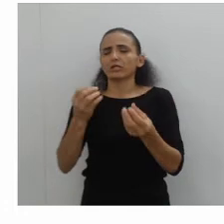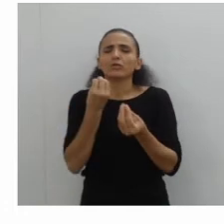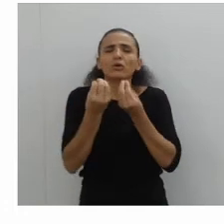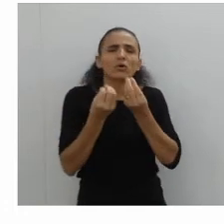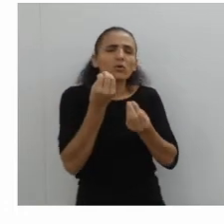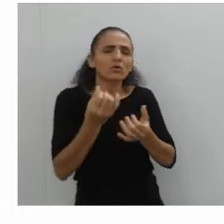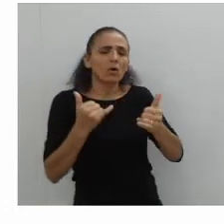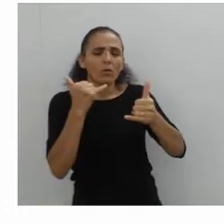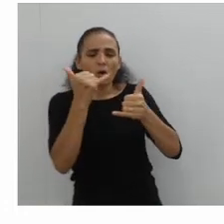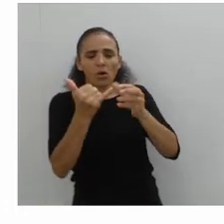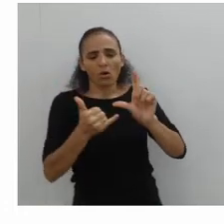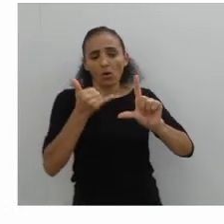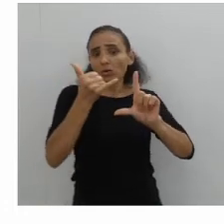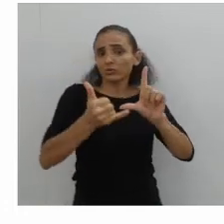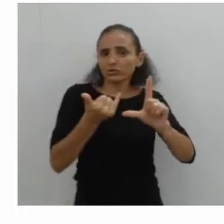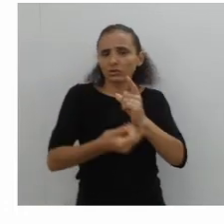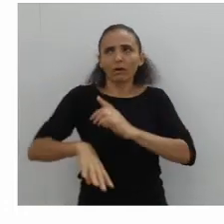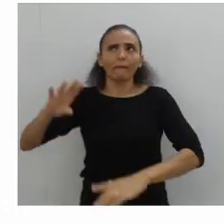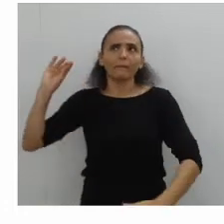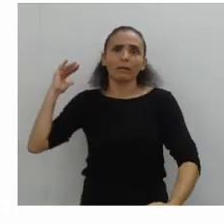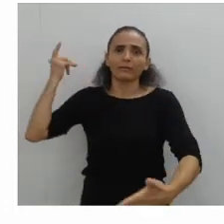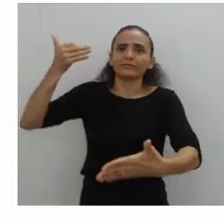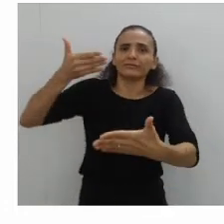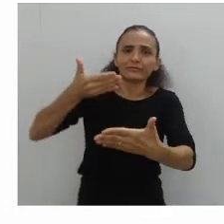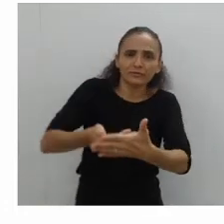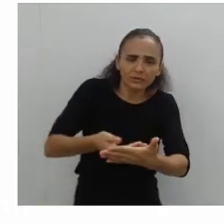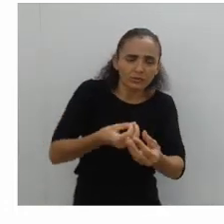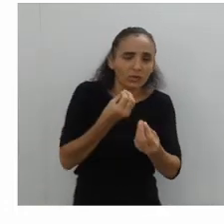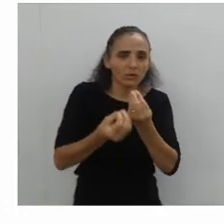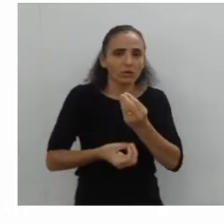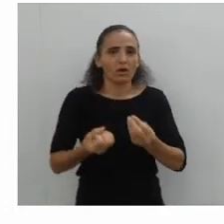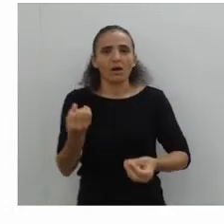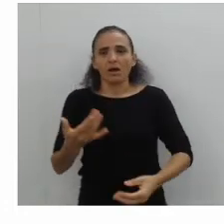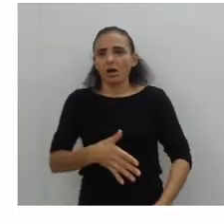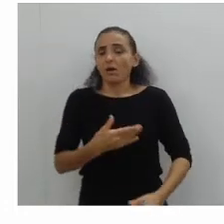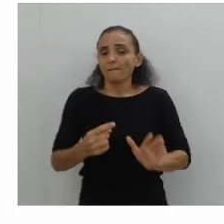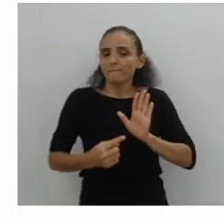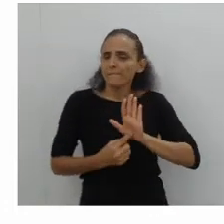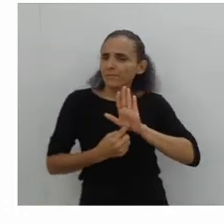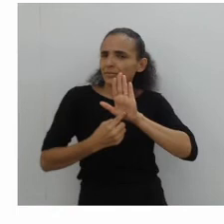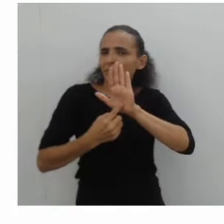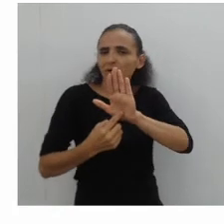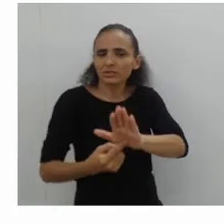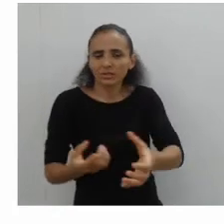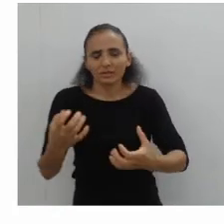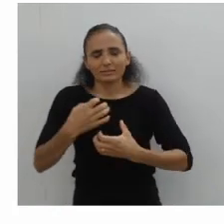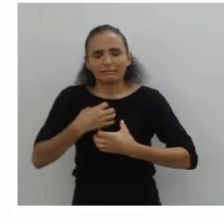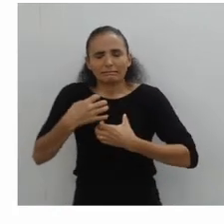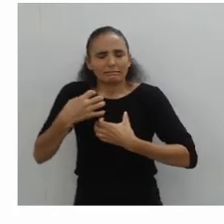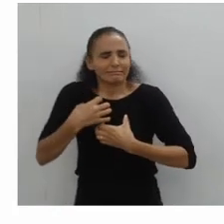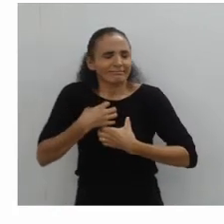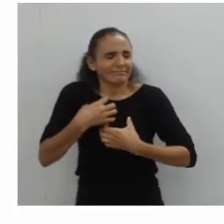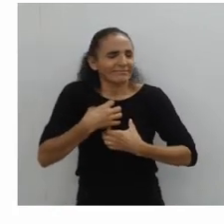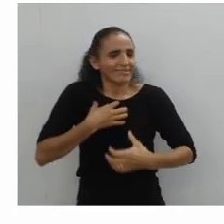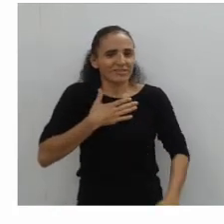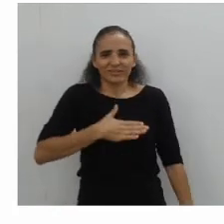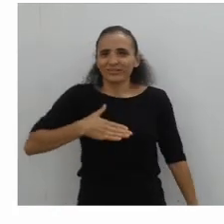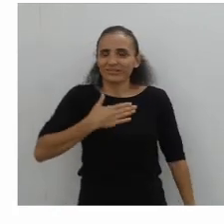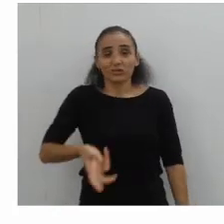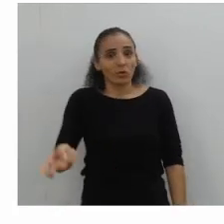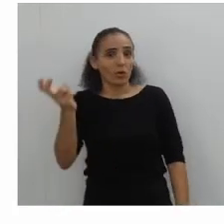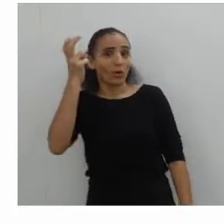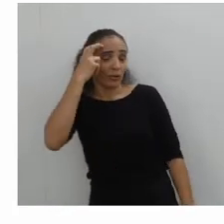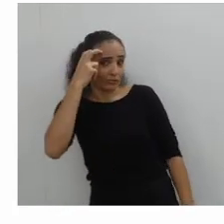na vida humana desde os tempos mais remotos e é uma forma de reproduzir e expressar a nossa